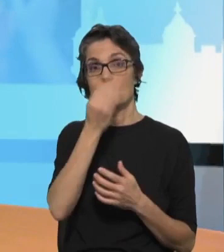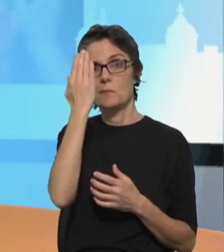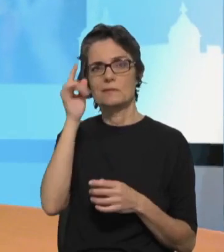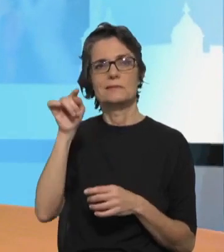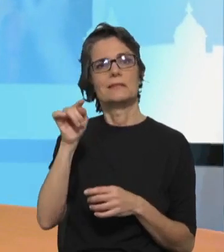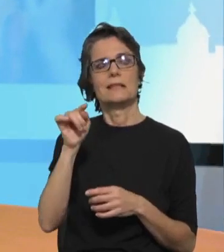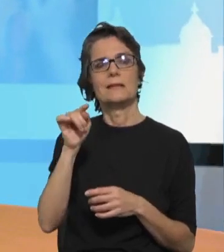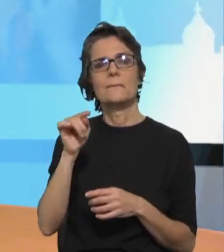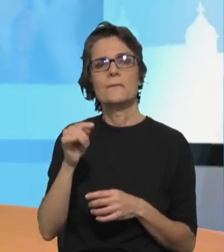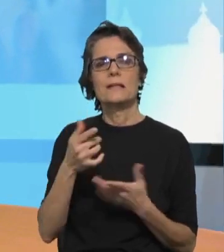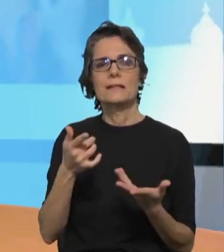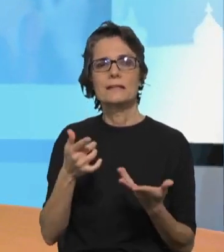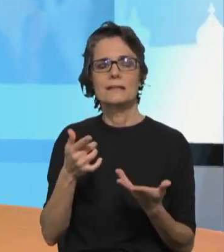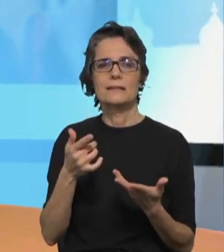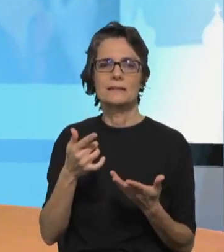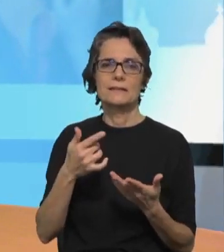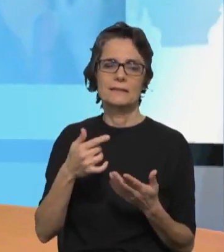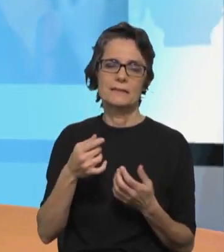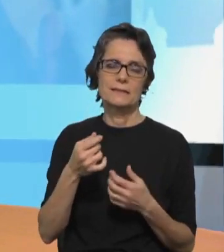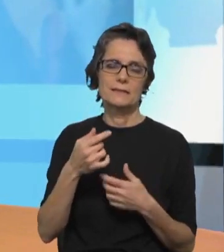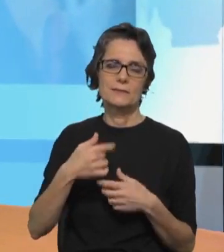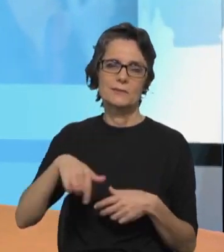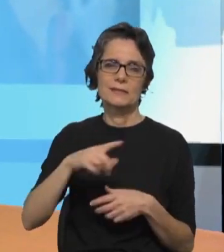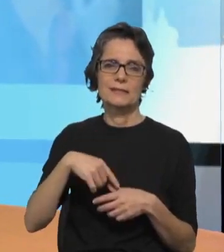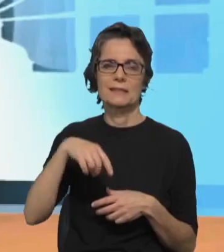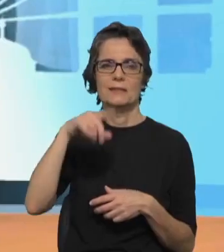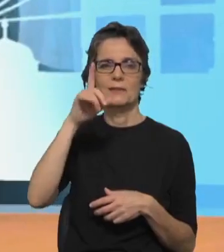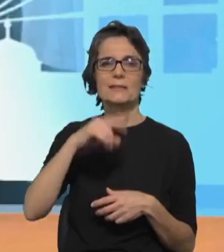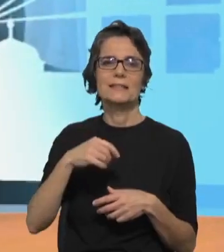Sofia nos contou esse dia inteiro, inicial e limpo. Muitíssimo obrigada. Muito obrigado.